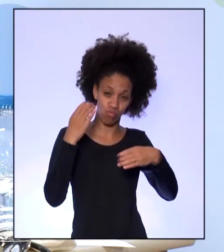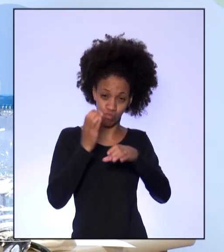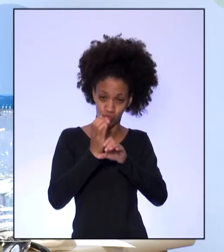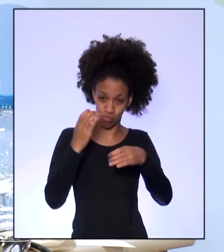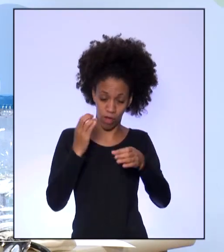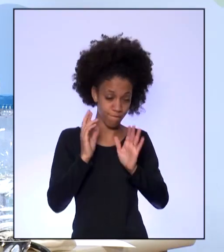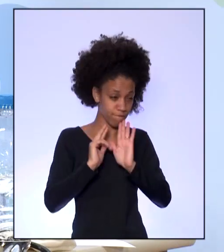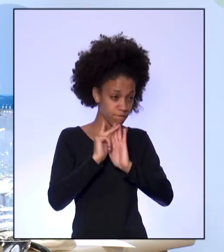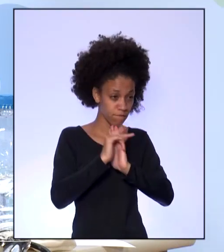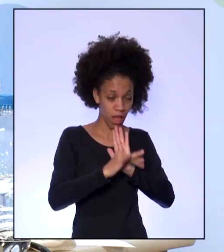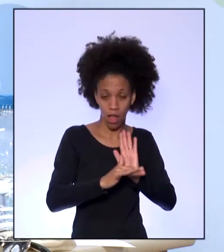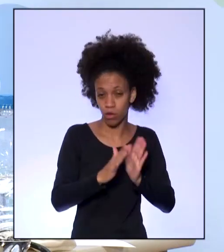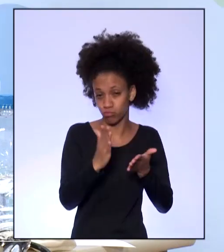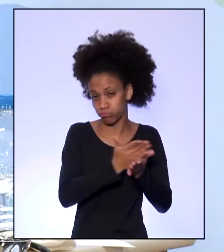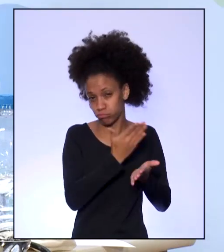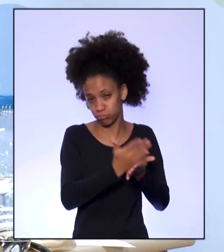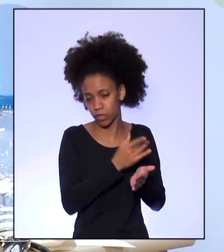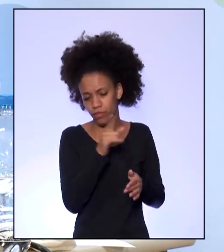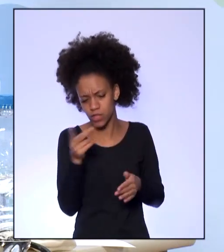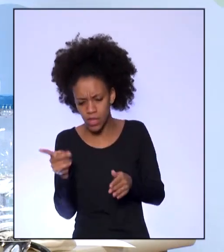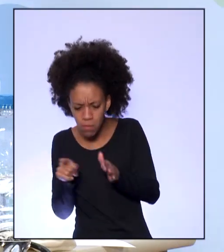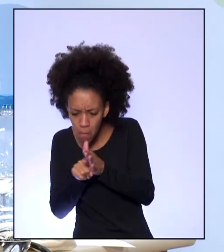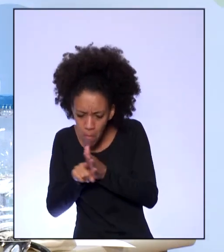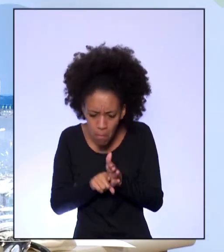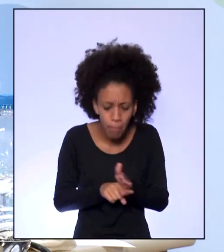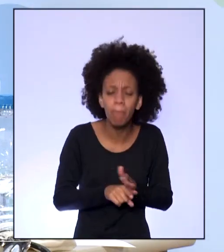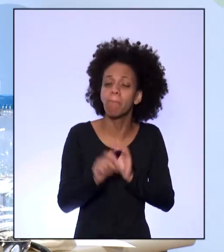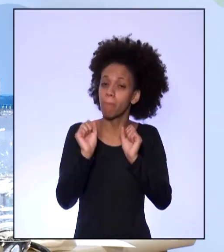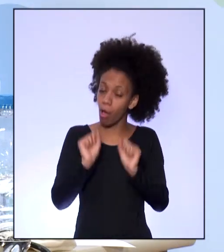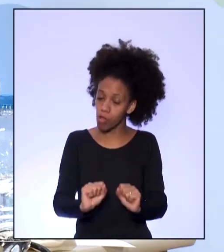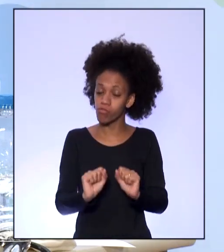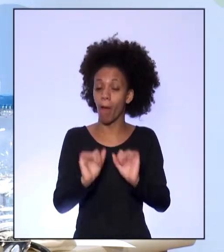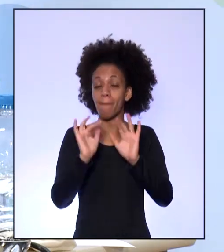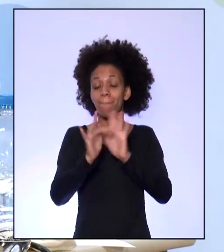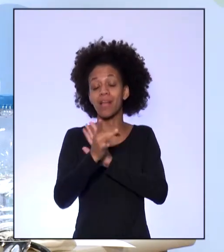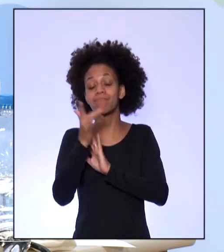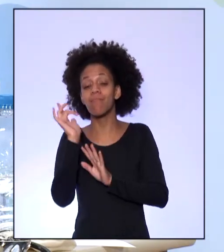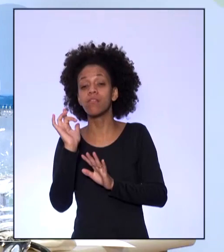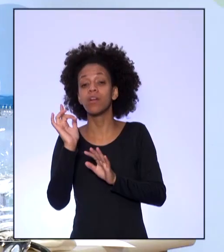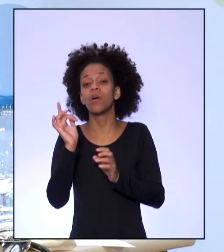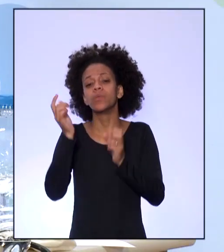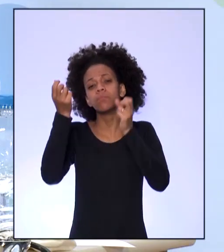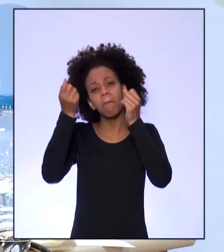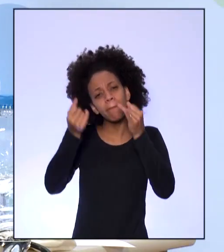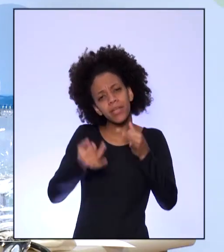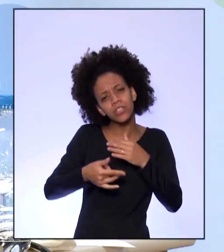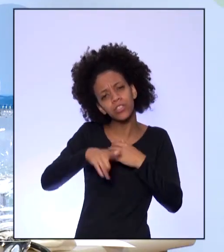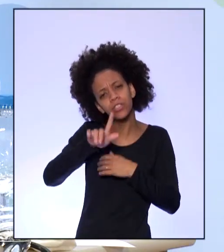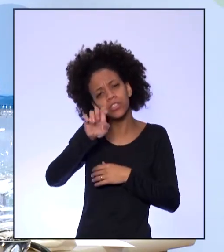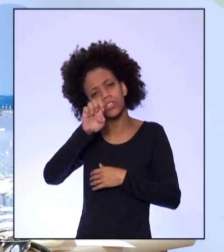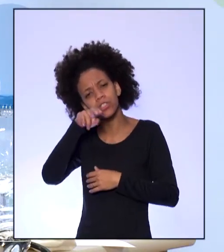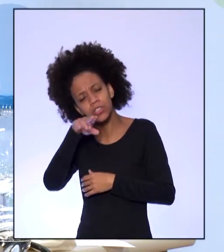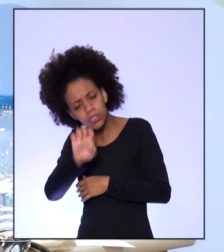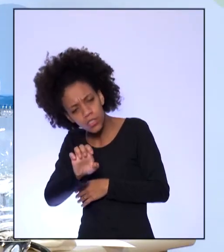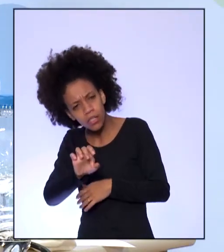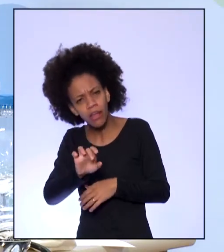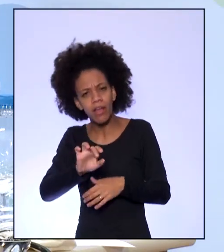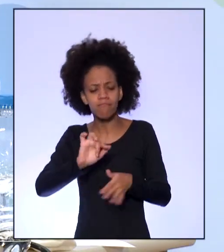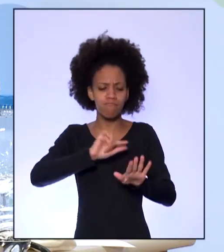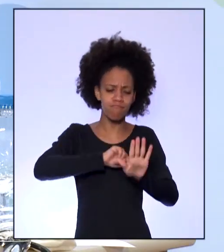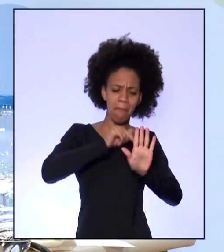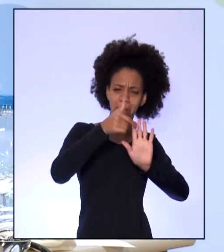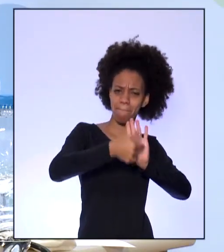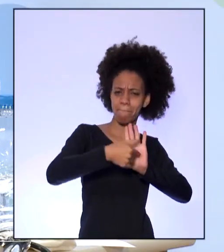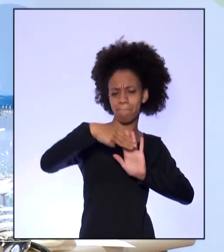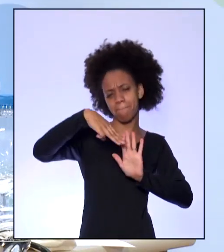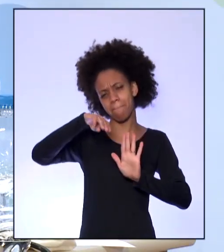aí escrito que vocês podem buscar e ler. Ele, quando estava falando sobre genes, fez uma analogia. Assim